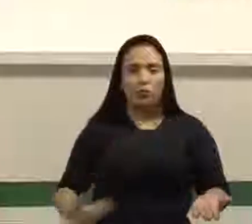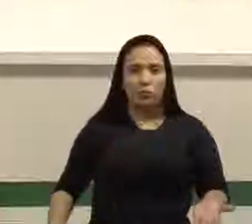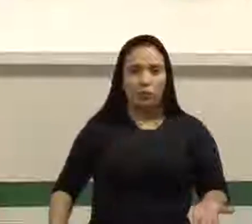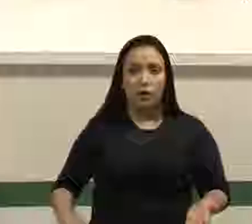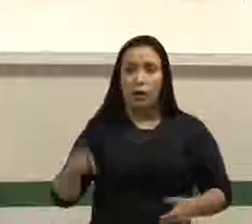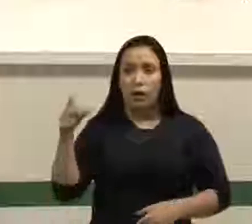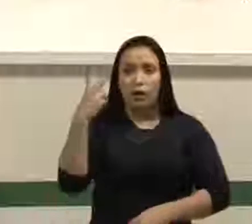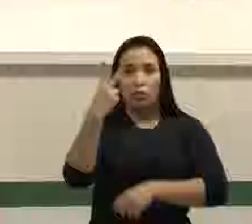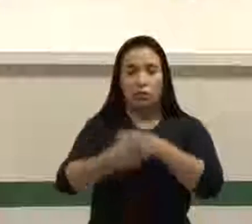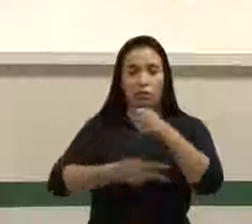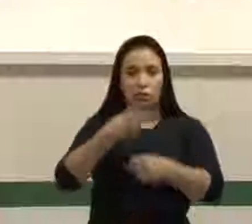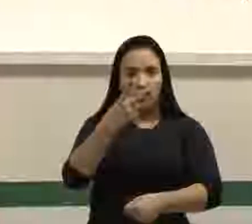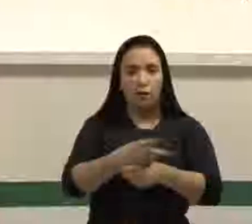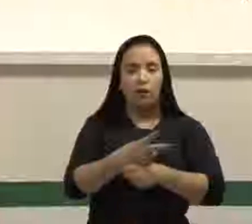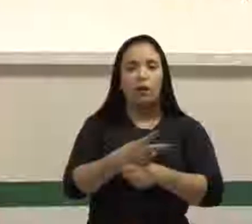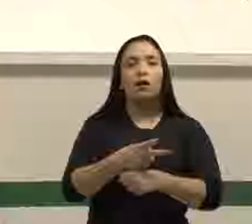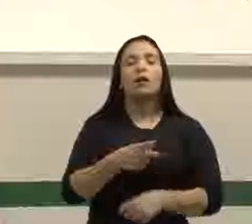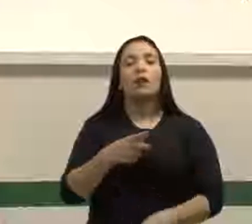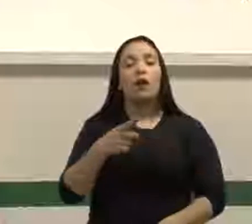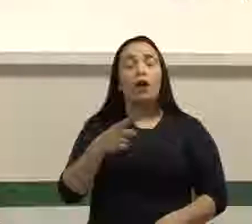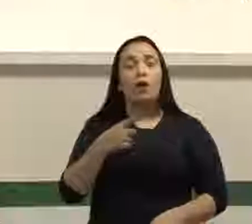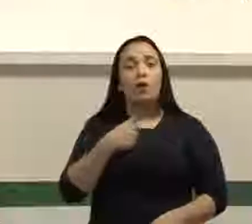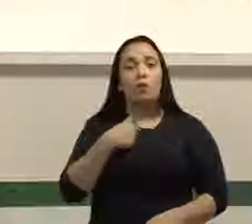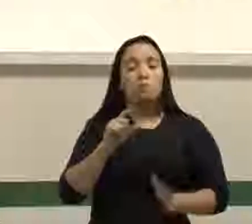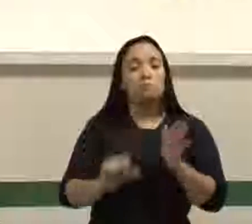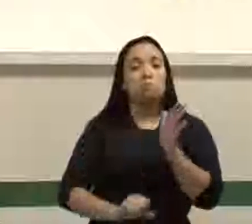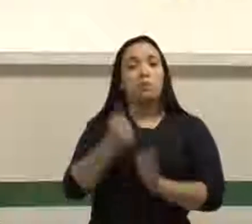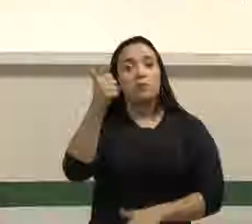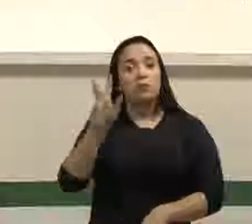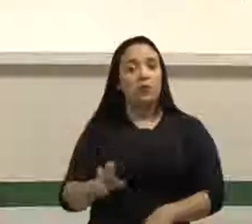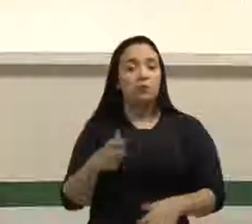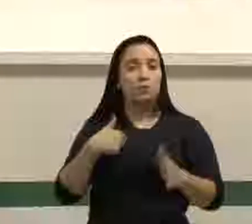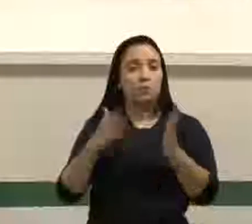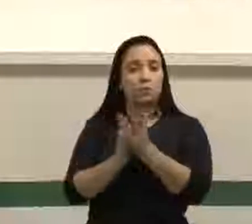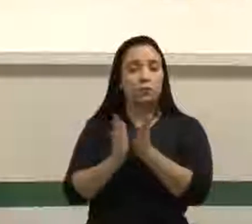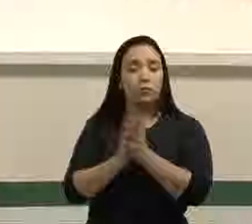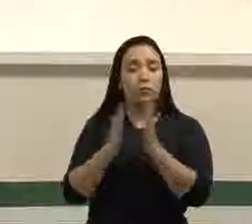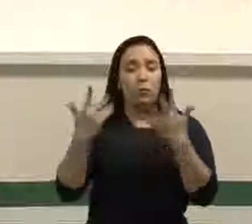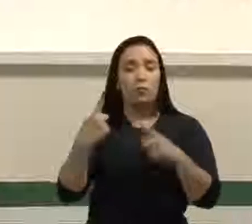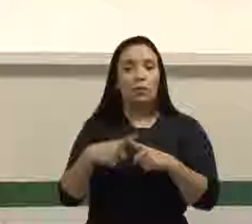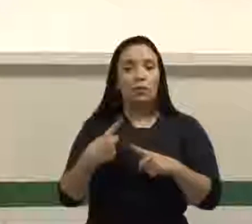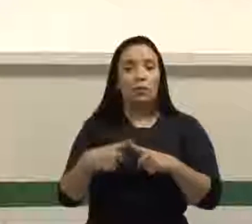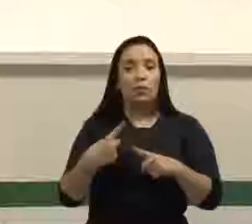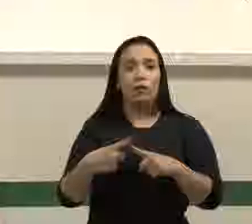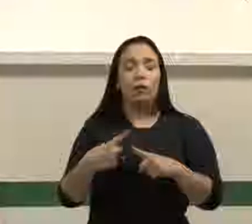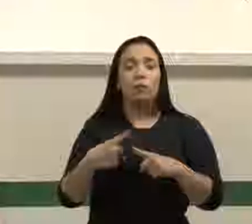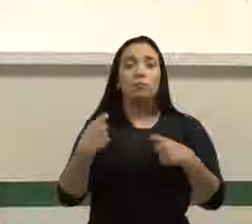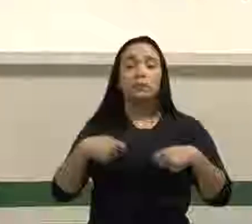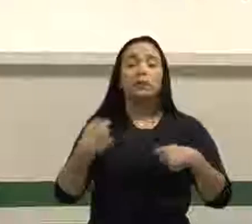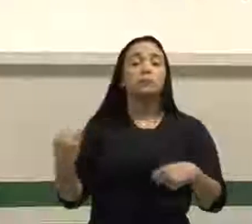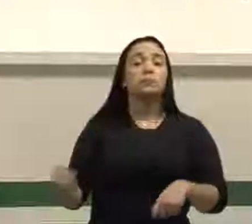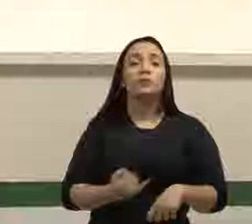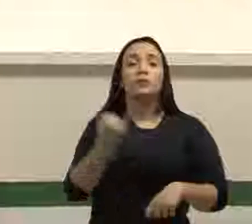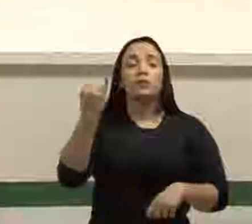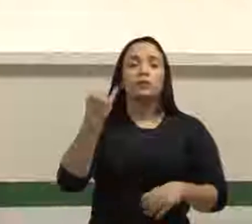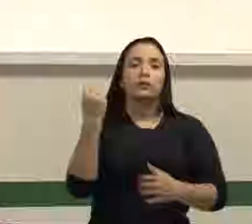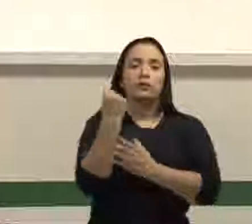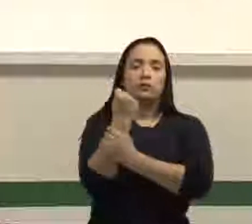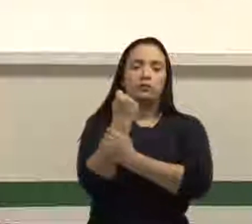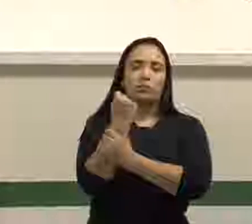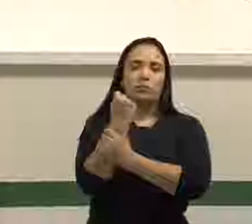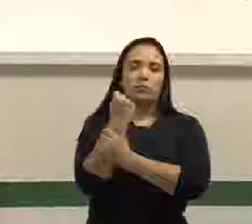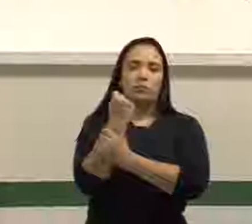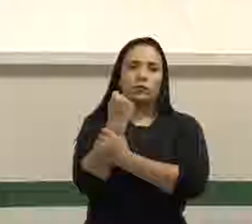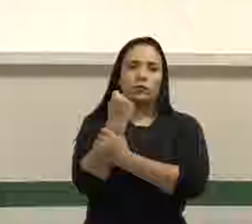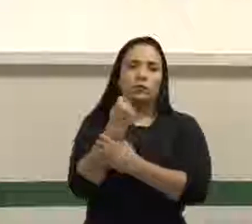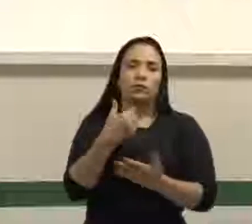Nesses 2 anos, ele está no poder, foi a primeira vez que eu elogiei. Elogiei por quê? Porque não existe saúde, não existe educação se você não tem vida. Se a nossa vida está em perigo,